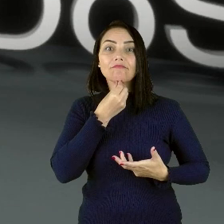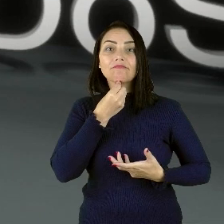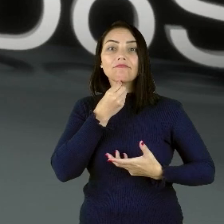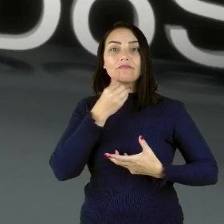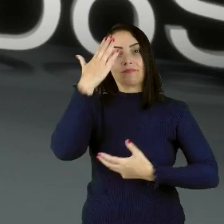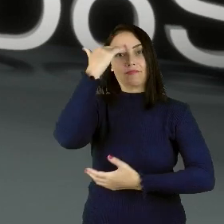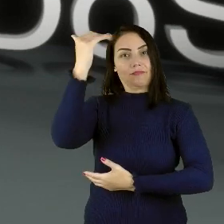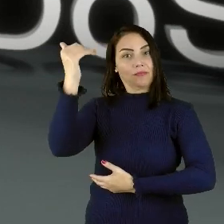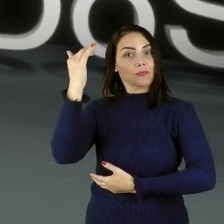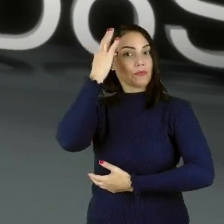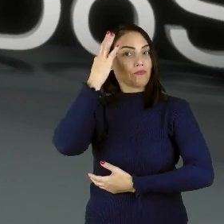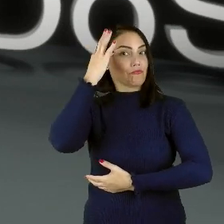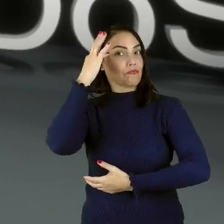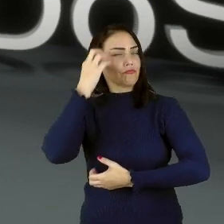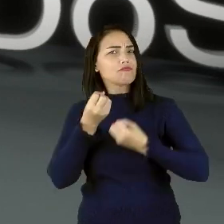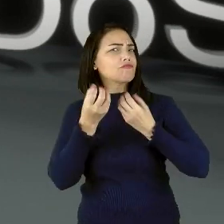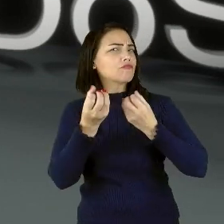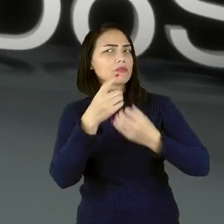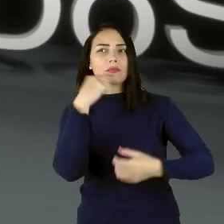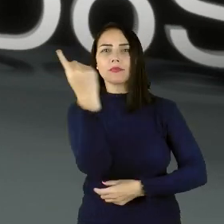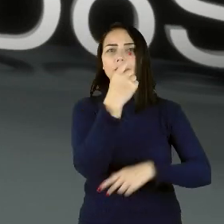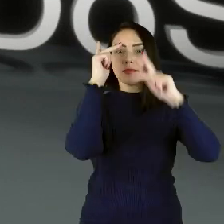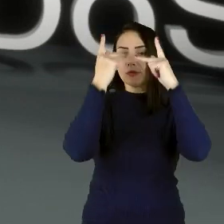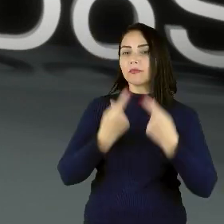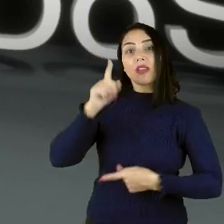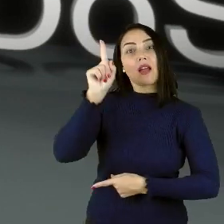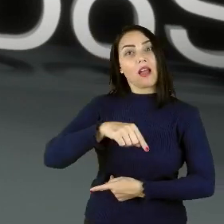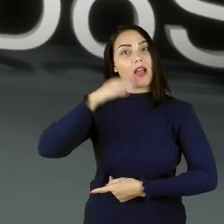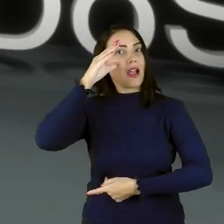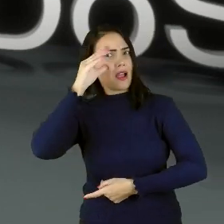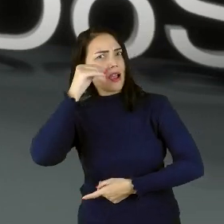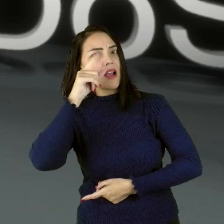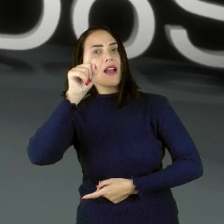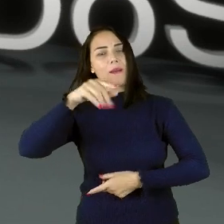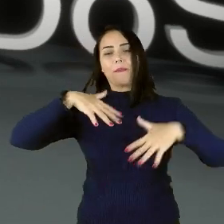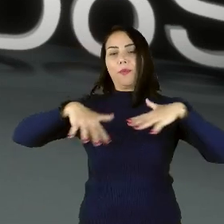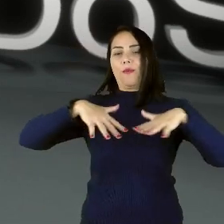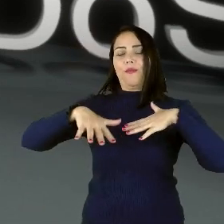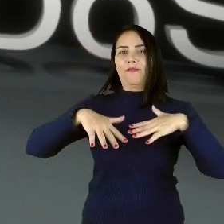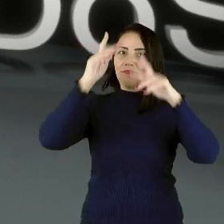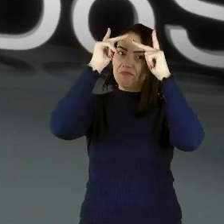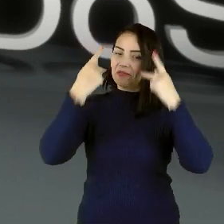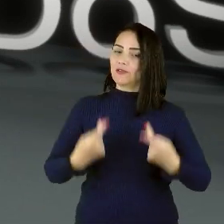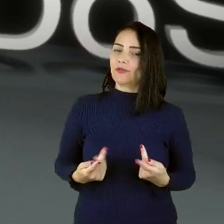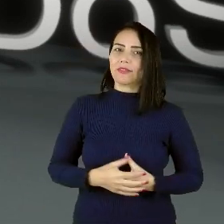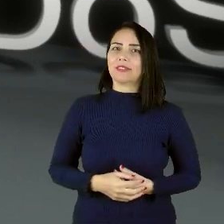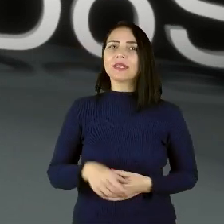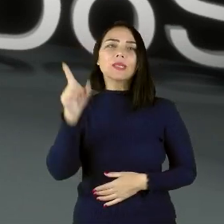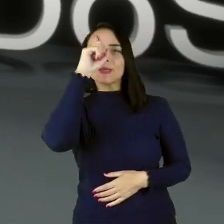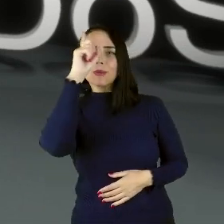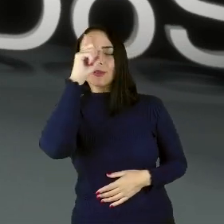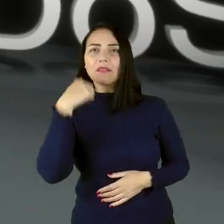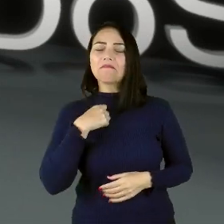que nós somos seres curiosos. Particularmente, eu acredito que a curiosidade que move o ser humano. Todos os dias,